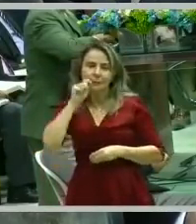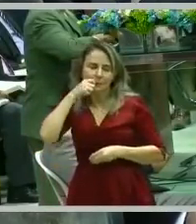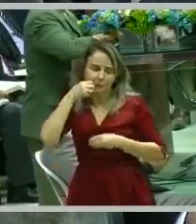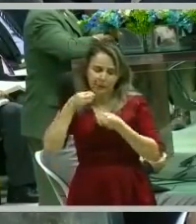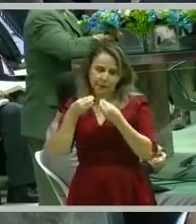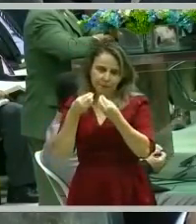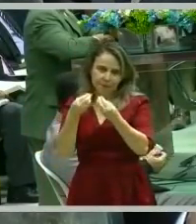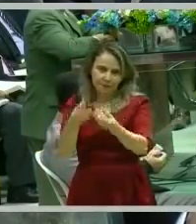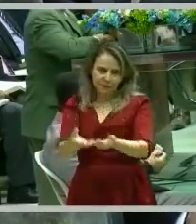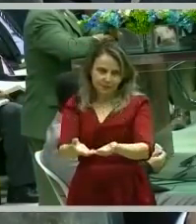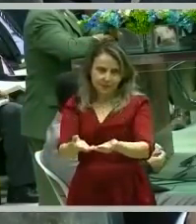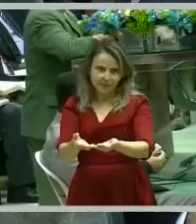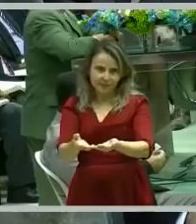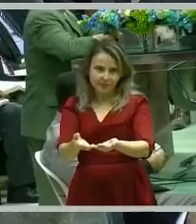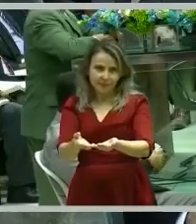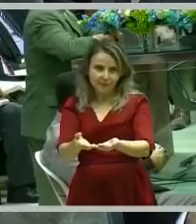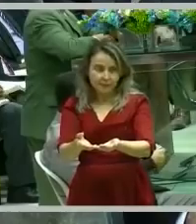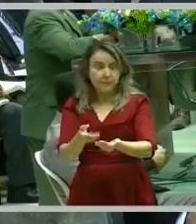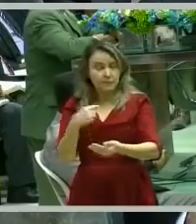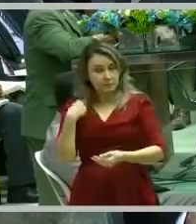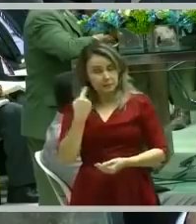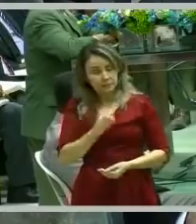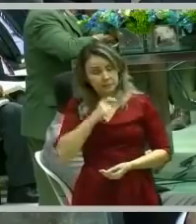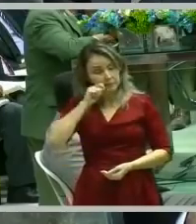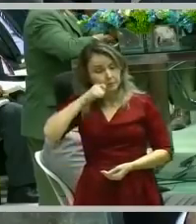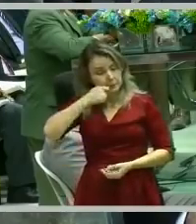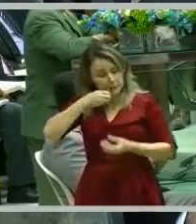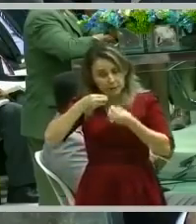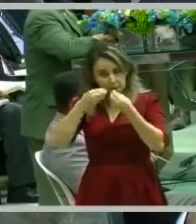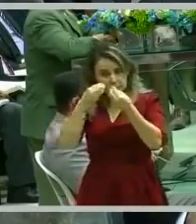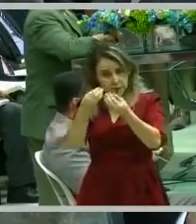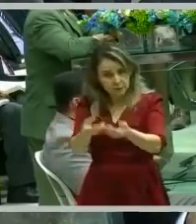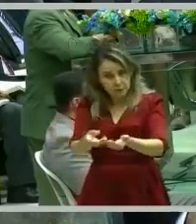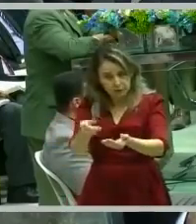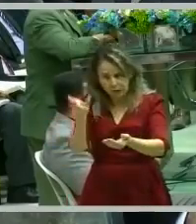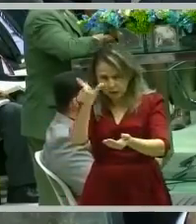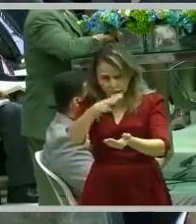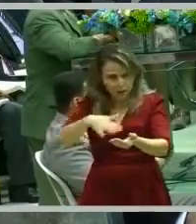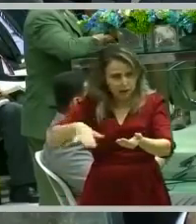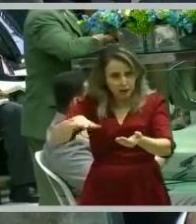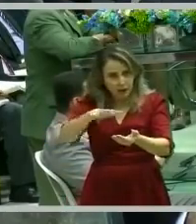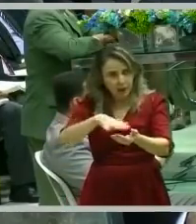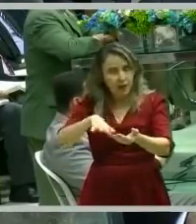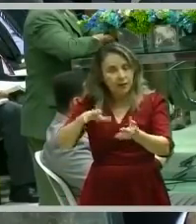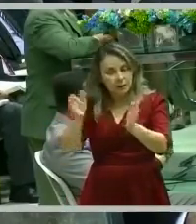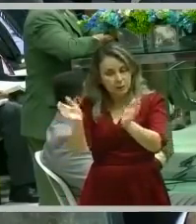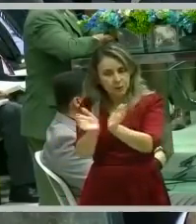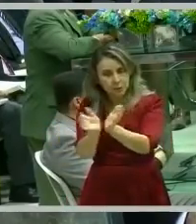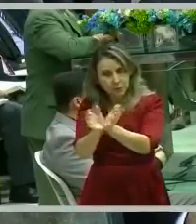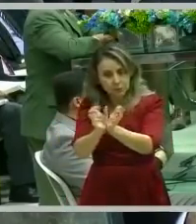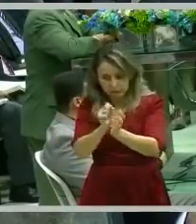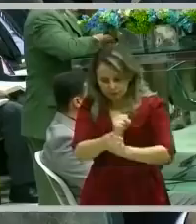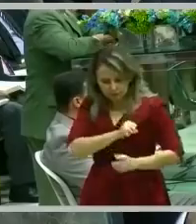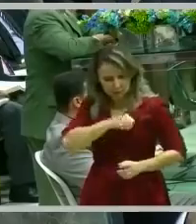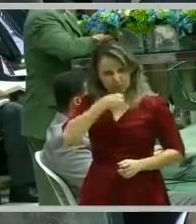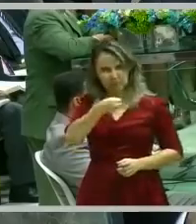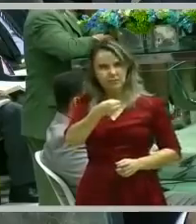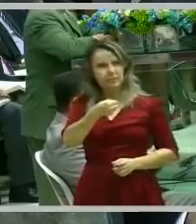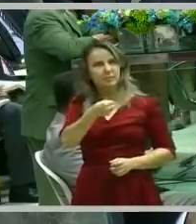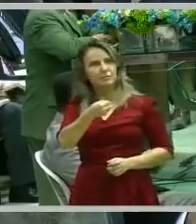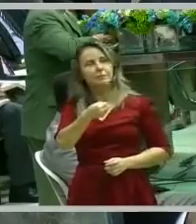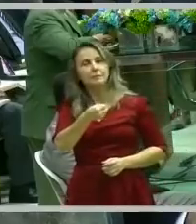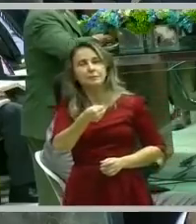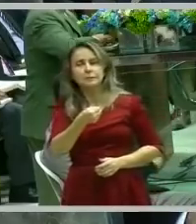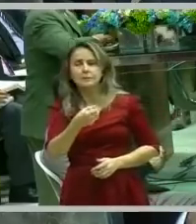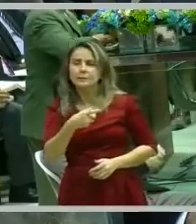Sabia disso? Aqueles a quem nós damos o pão são os que mais nos odeiam. Tem gente aqui revoltada. Irmão, quanto mais eu